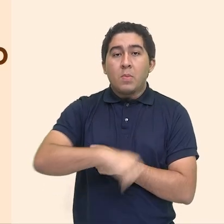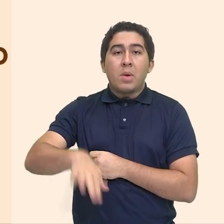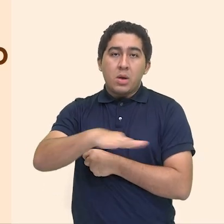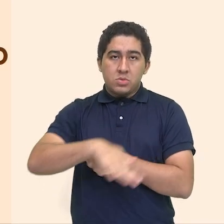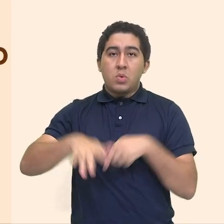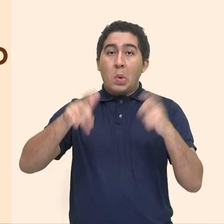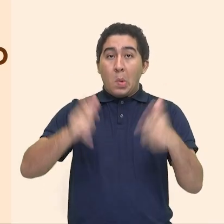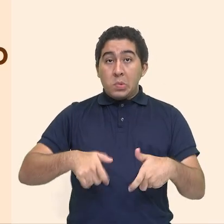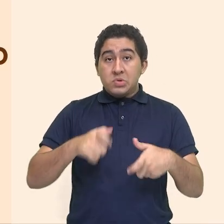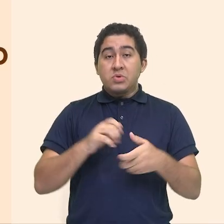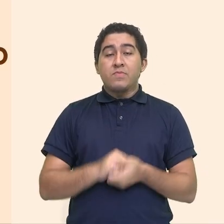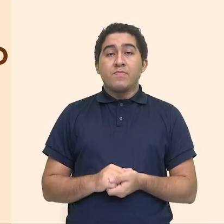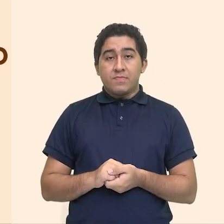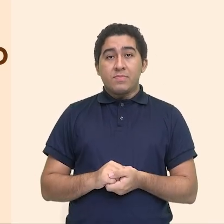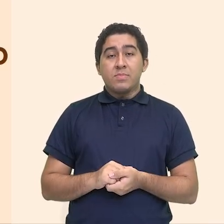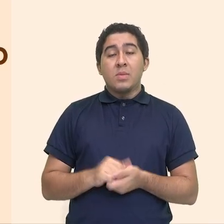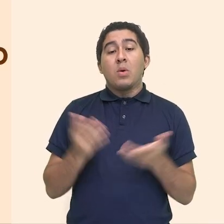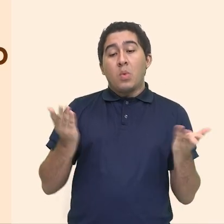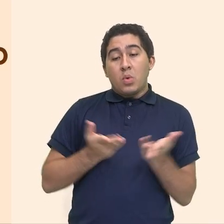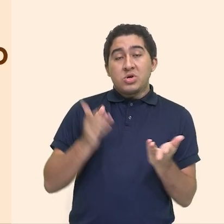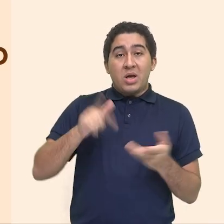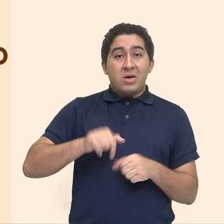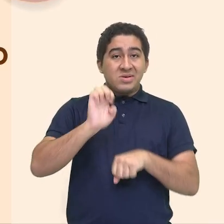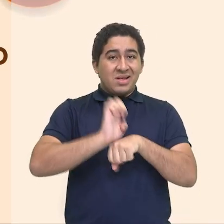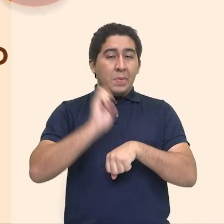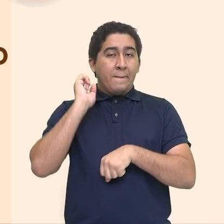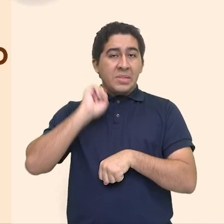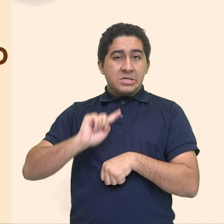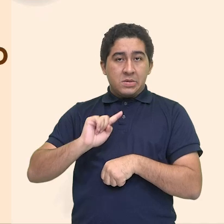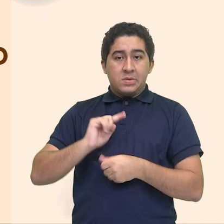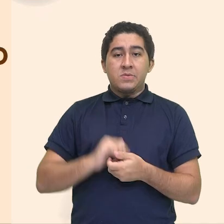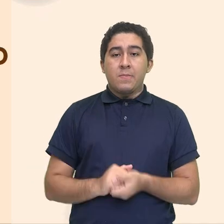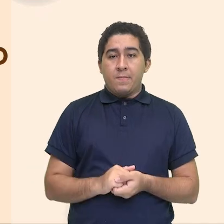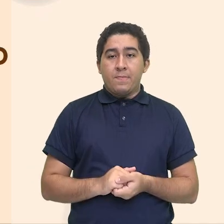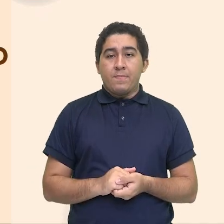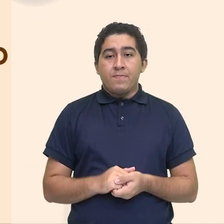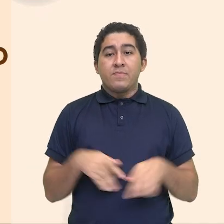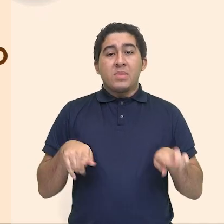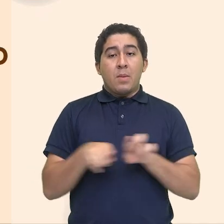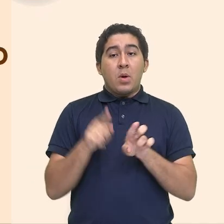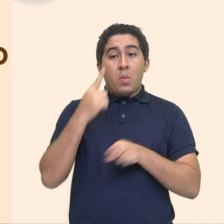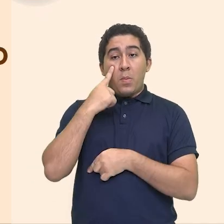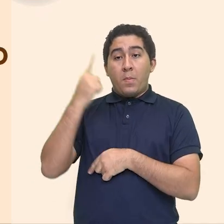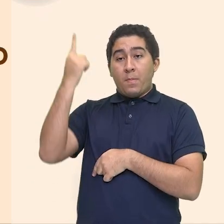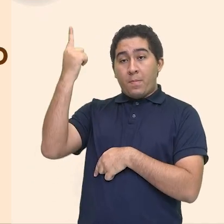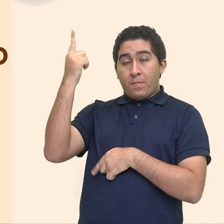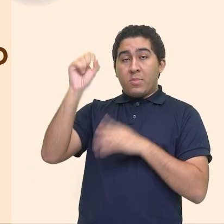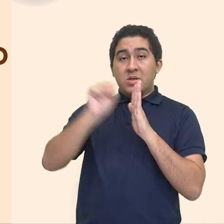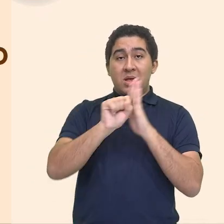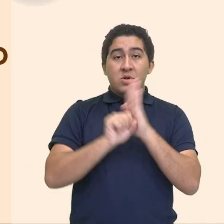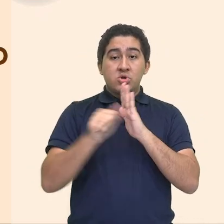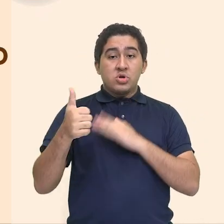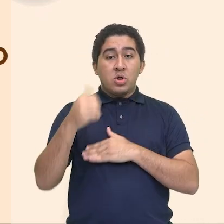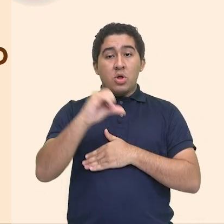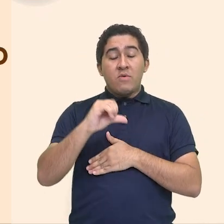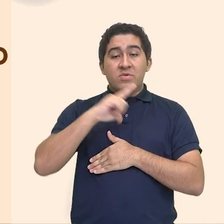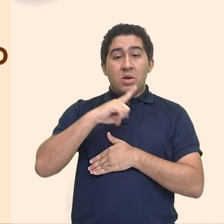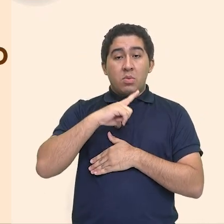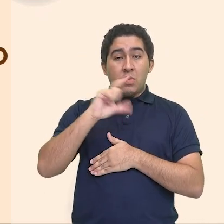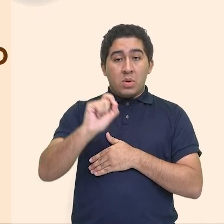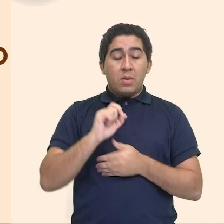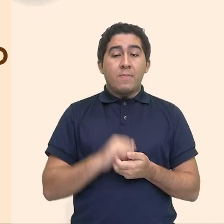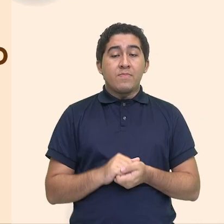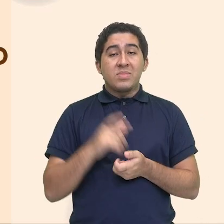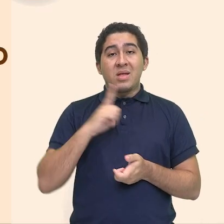nas regiões onde hoje é o estado de Minas Gerais. A partir do século XIX a gente tem um ciclo do